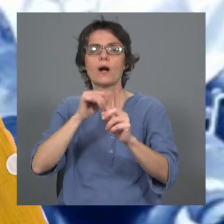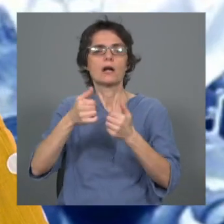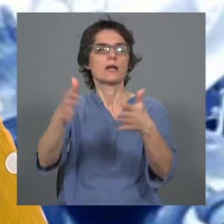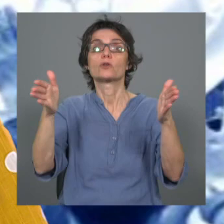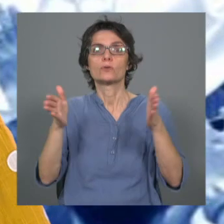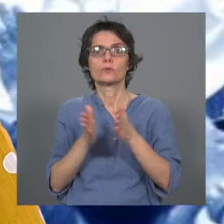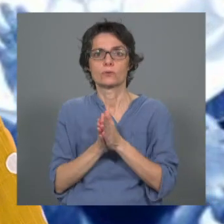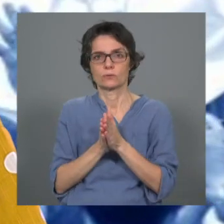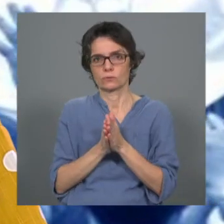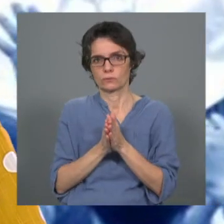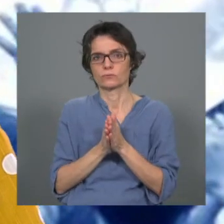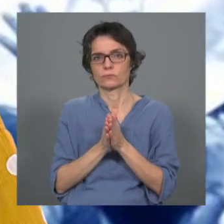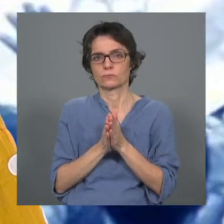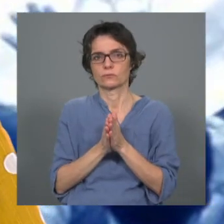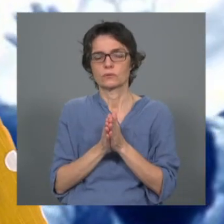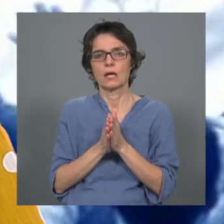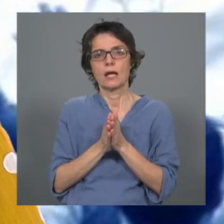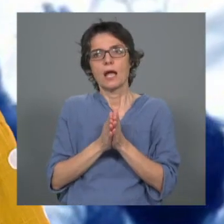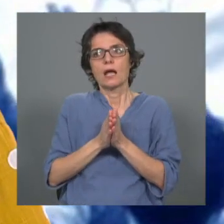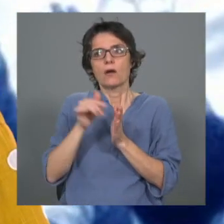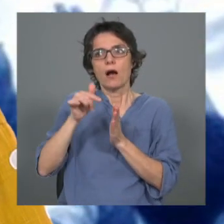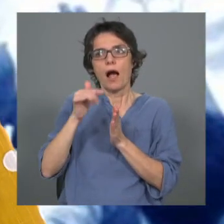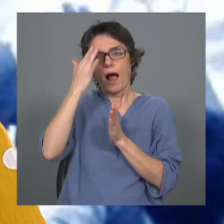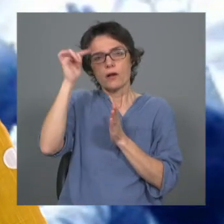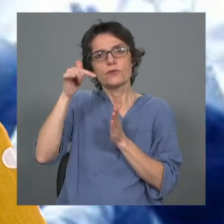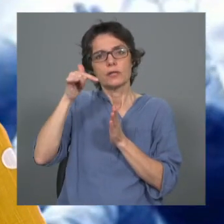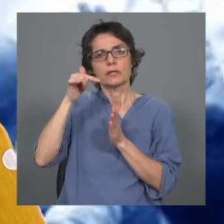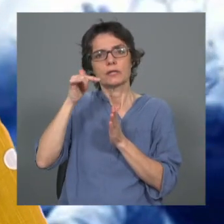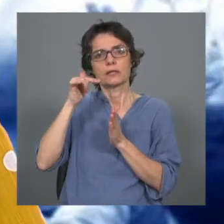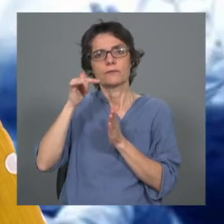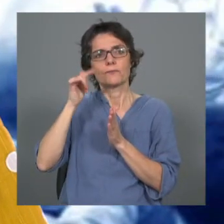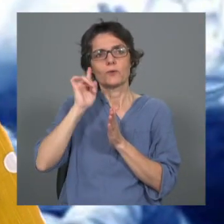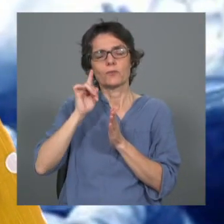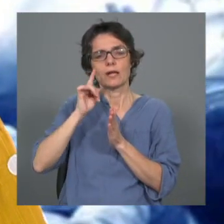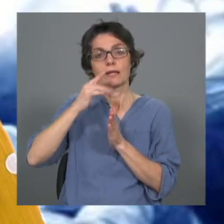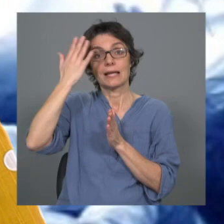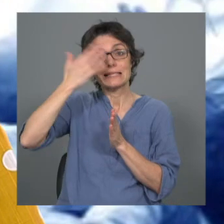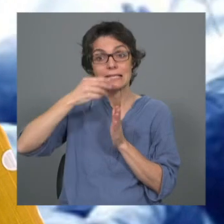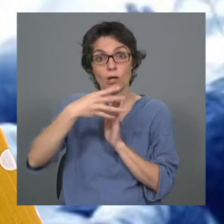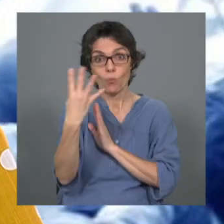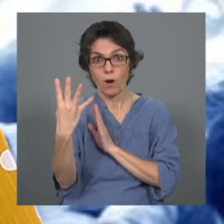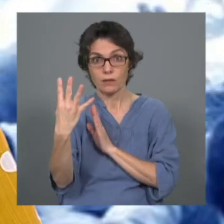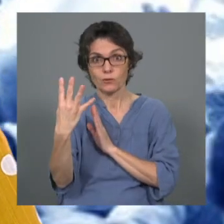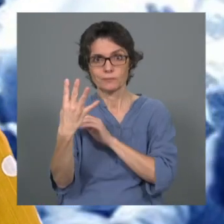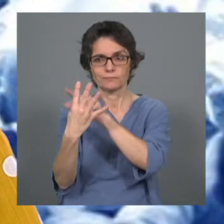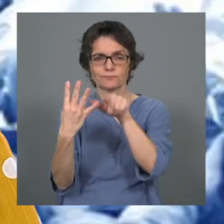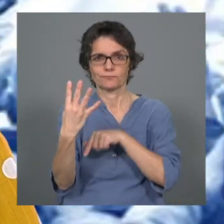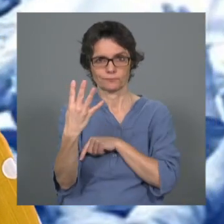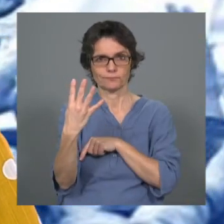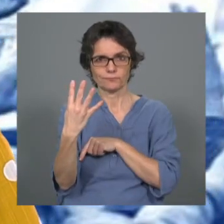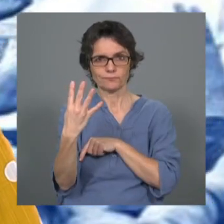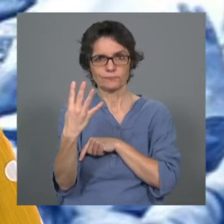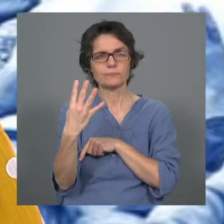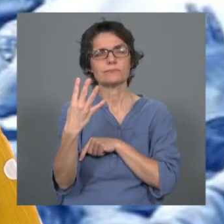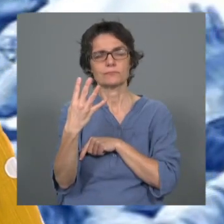aquilo que mais marcou foi, de facto, a experiência dos 4 dias do Sínodo, da experiência da Assembleia Sinodal,